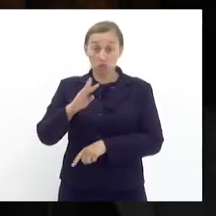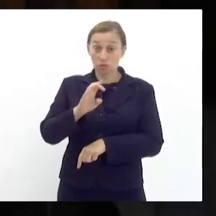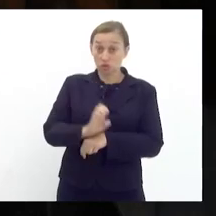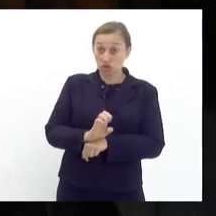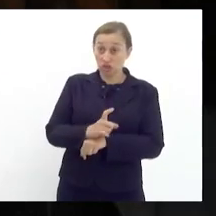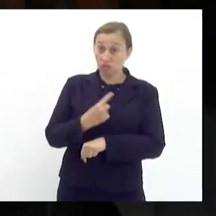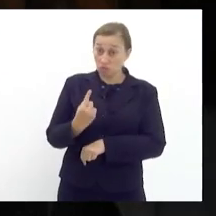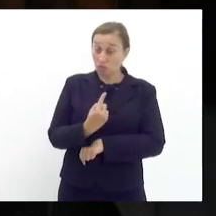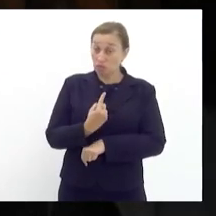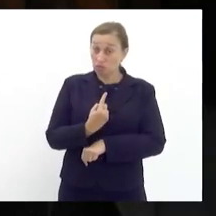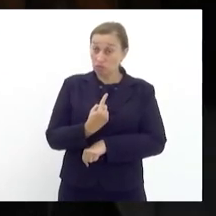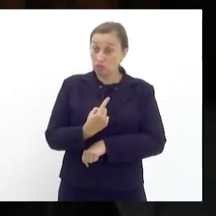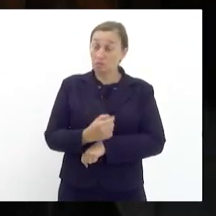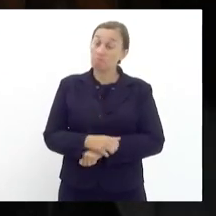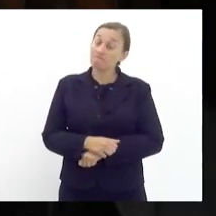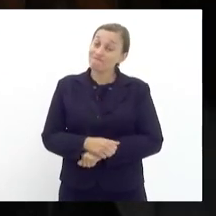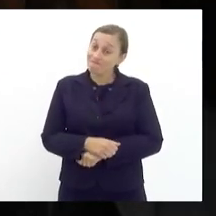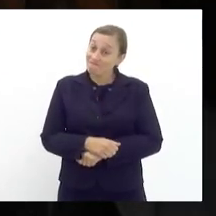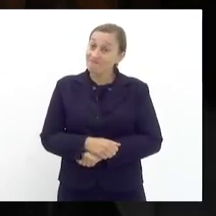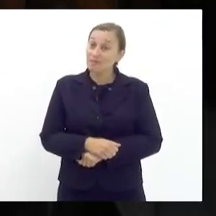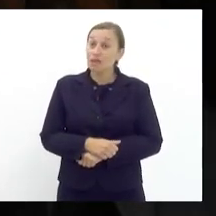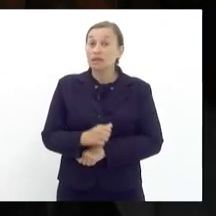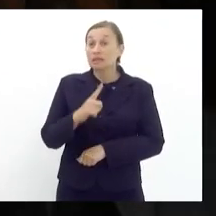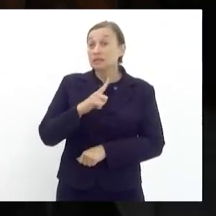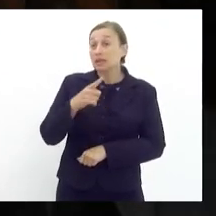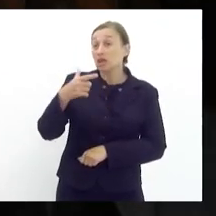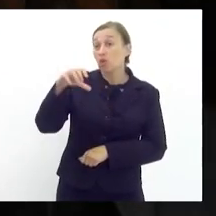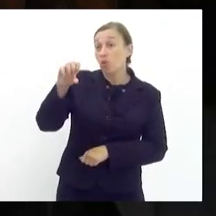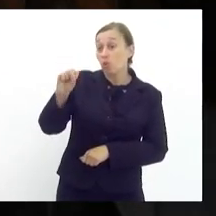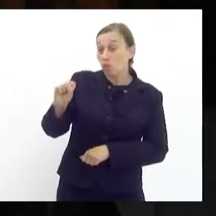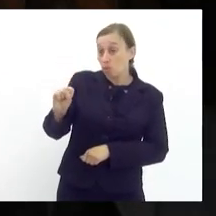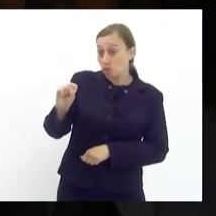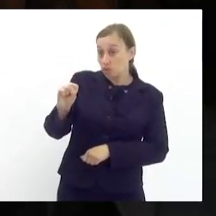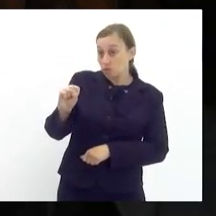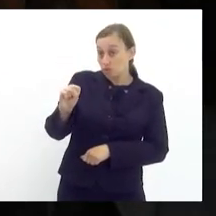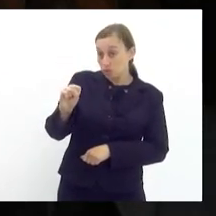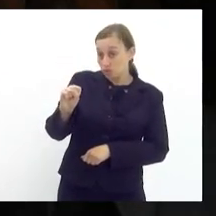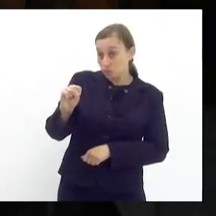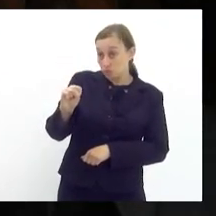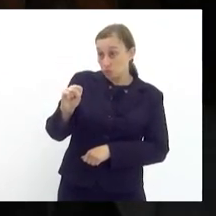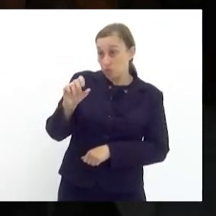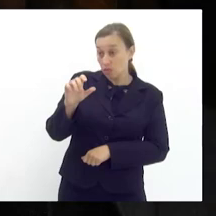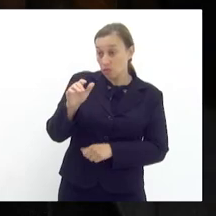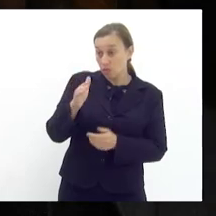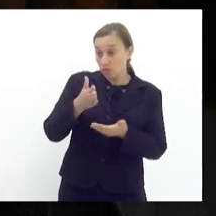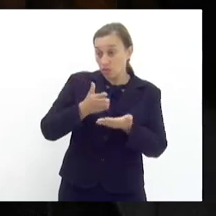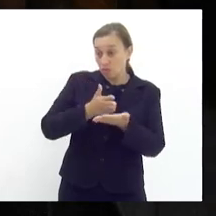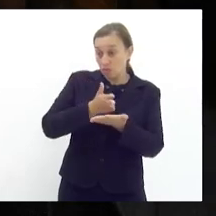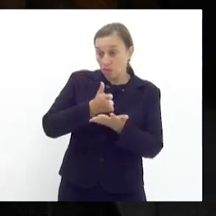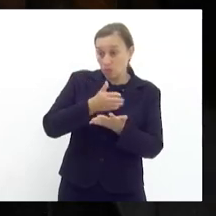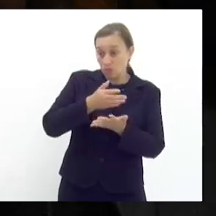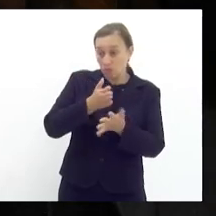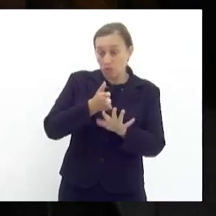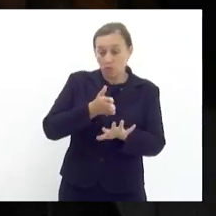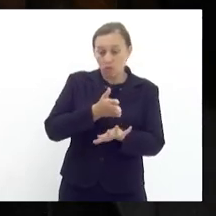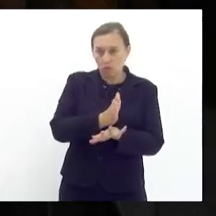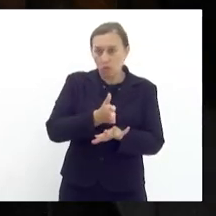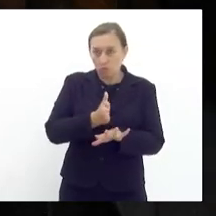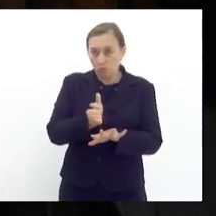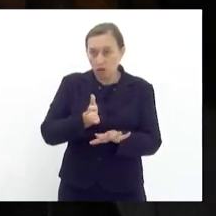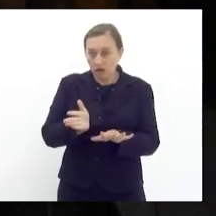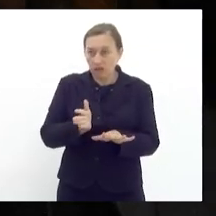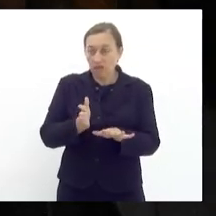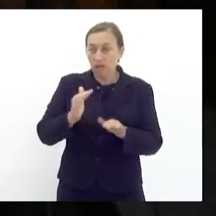Estado tem oito faixas acima do piso e não há